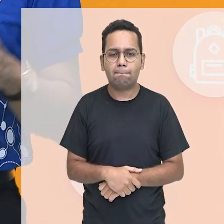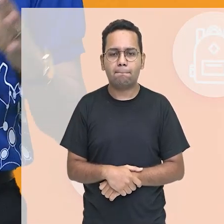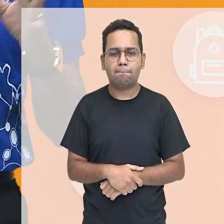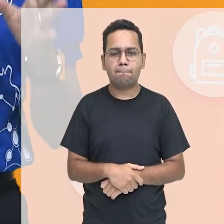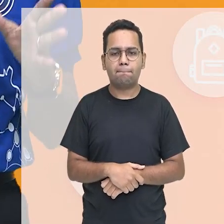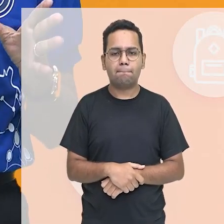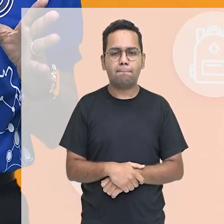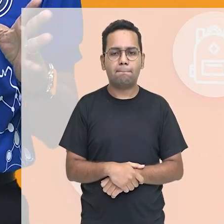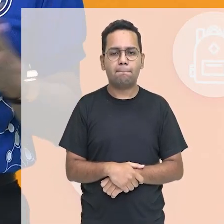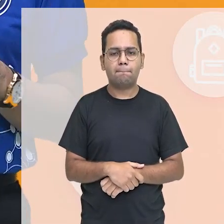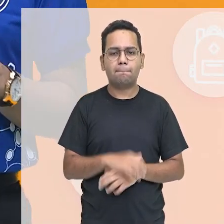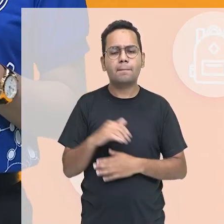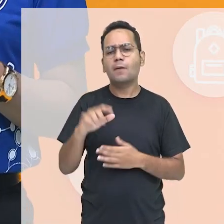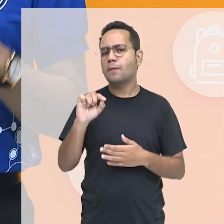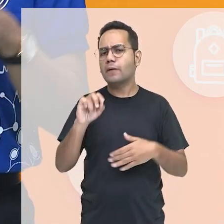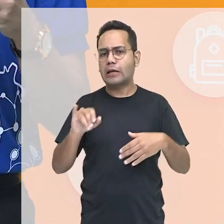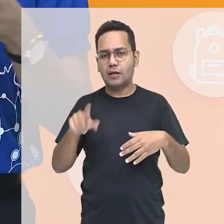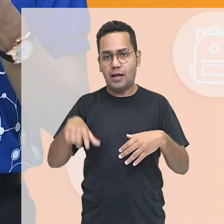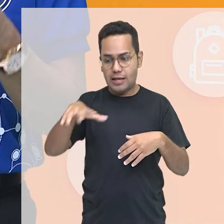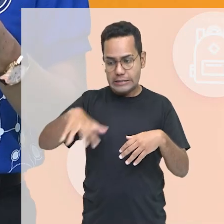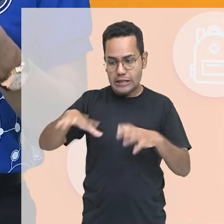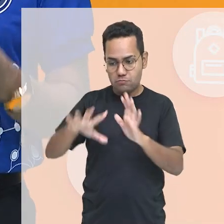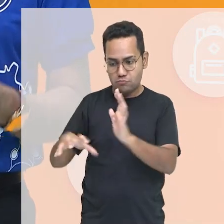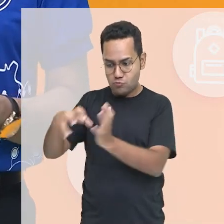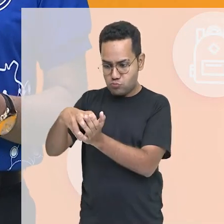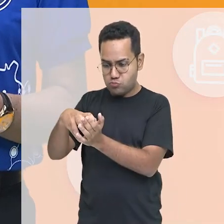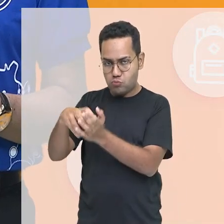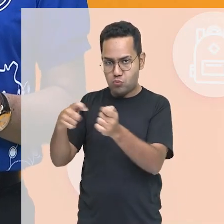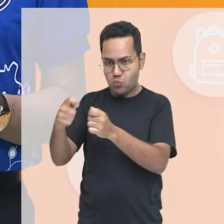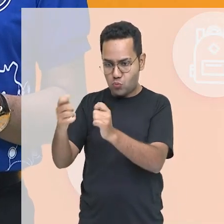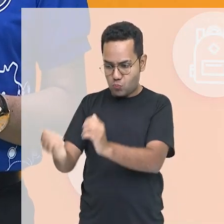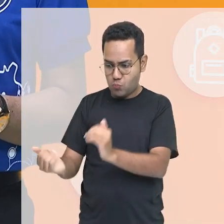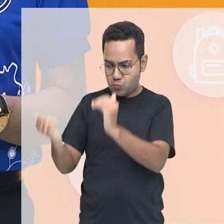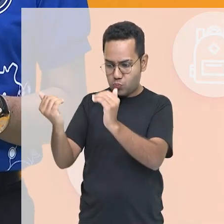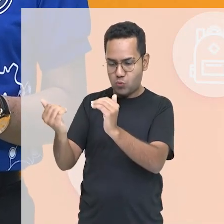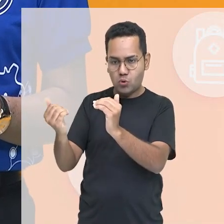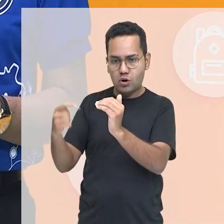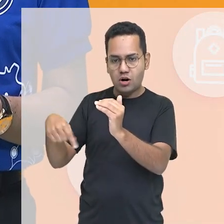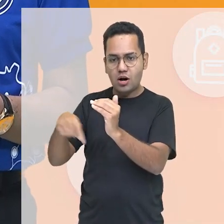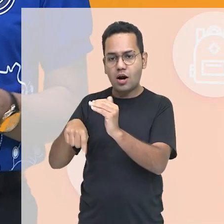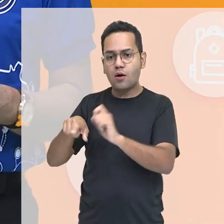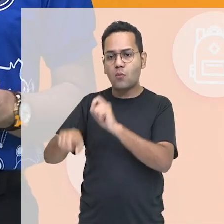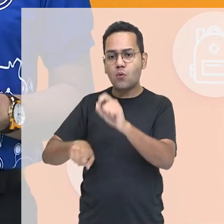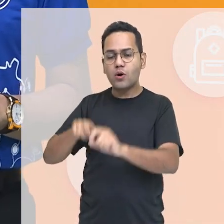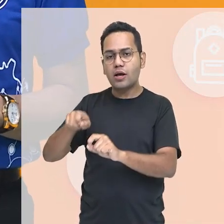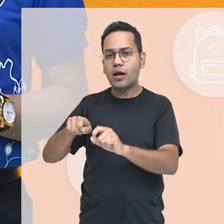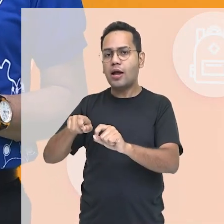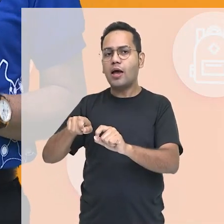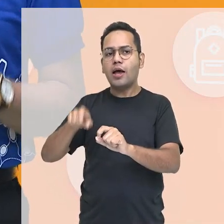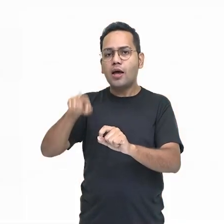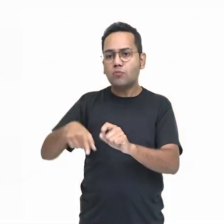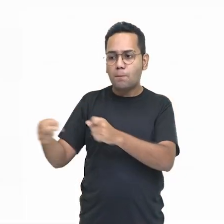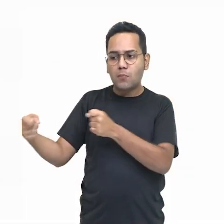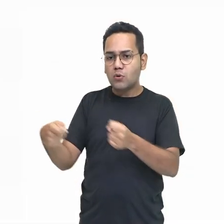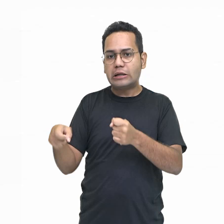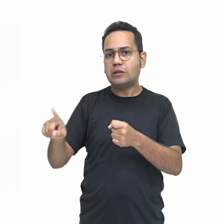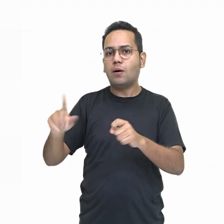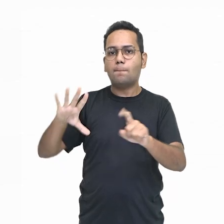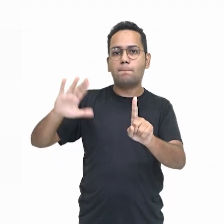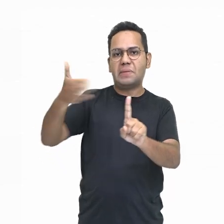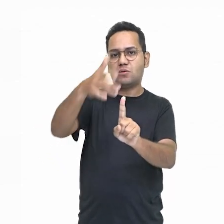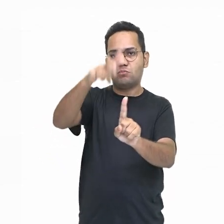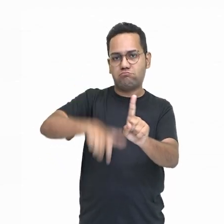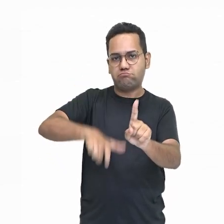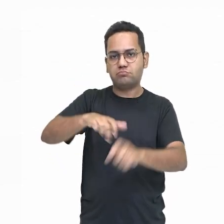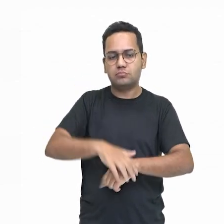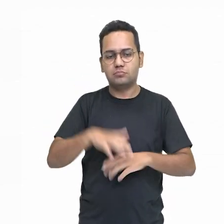políticas eram colocadas aí a questão do poder, mas na pessoa. Então, gente, o populismo